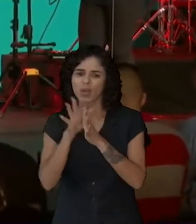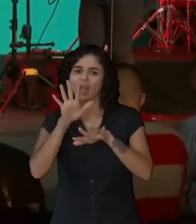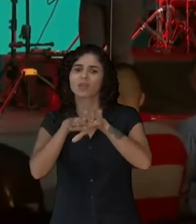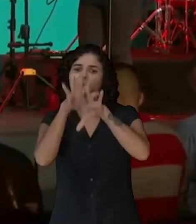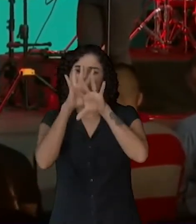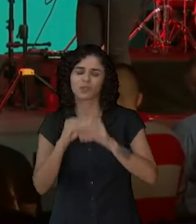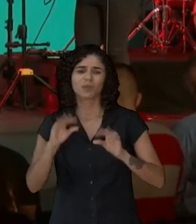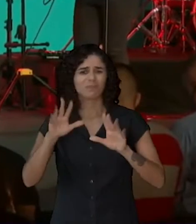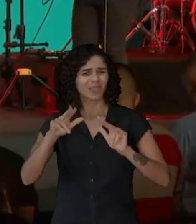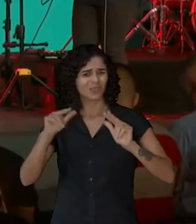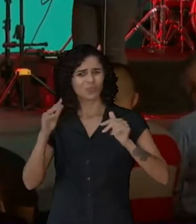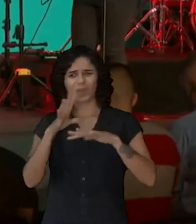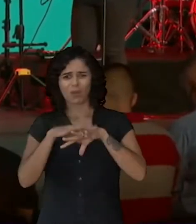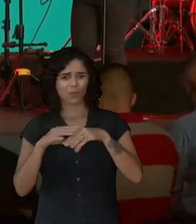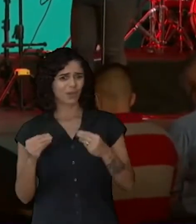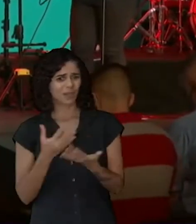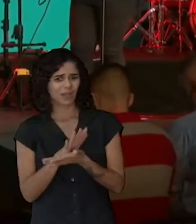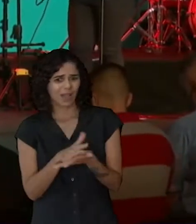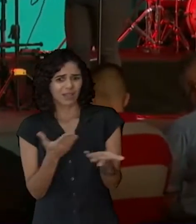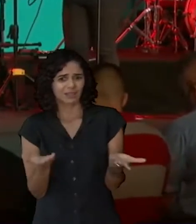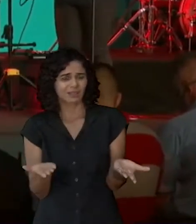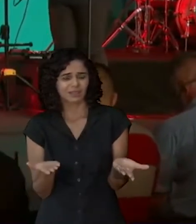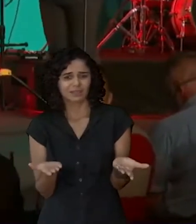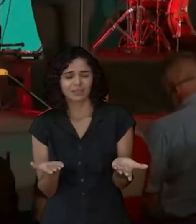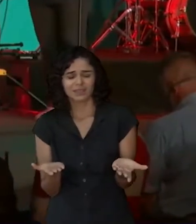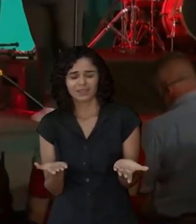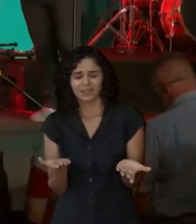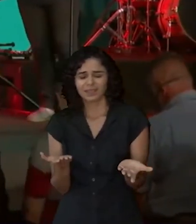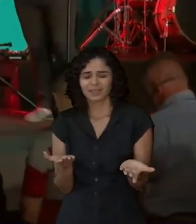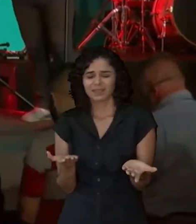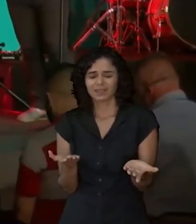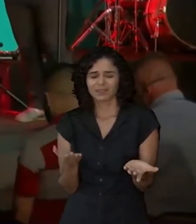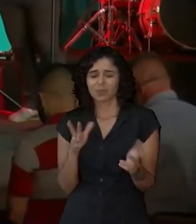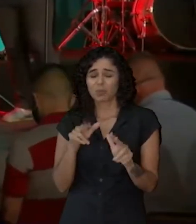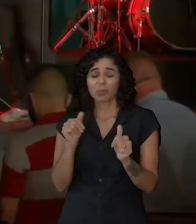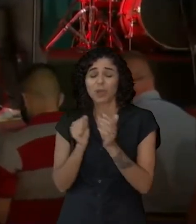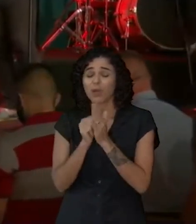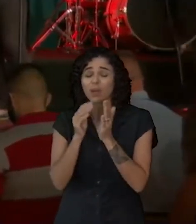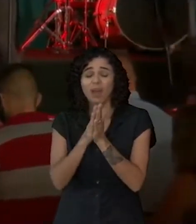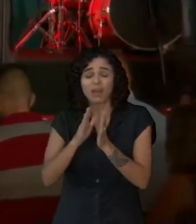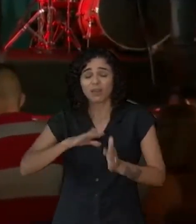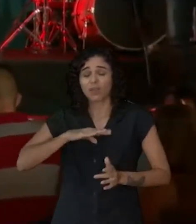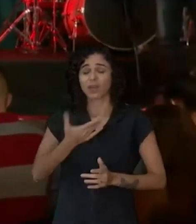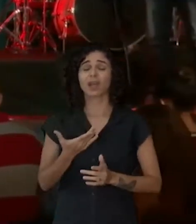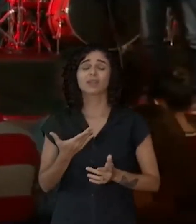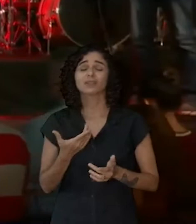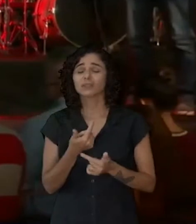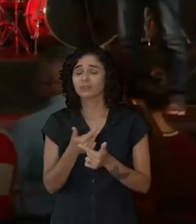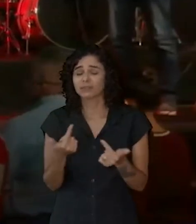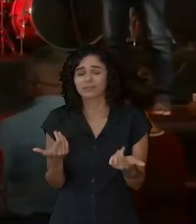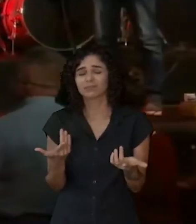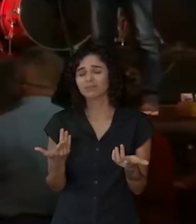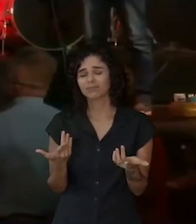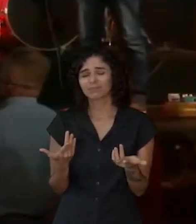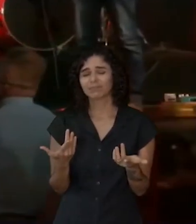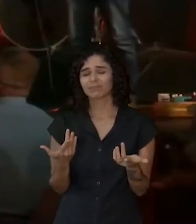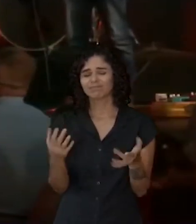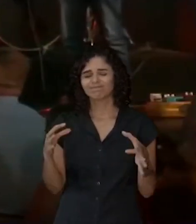curado. E talvez nunca nem tiveram coragem de orar no Espírito.